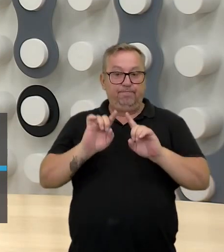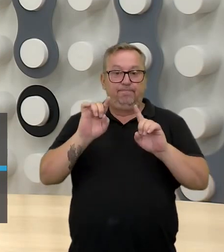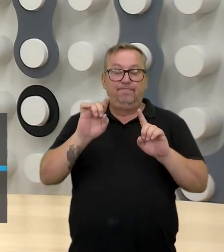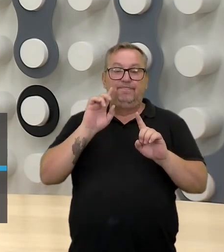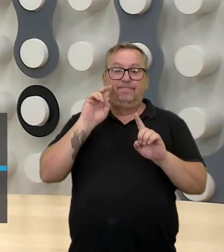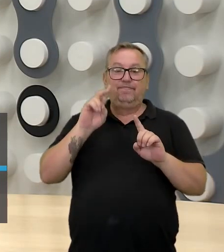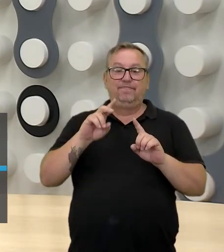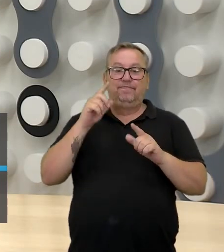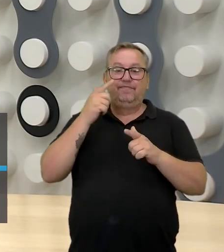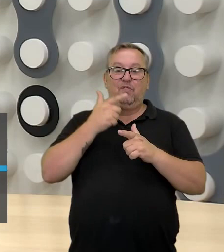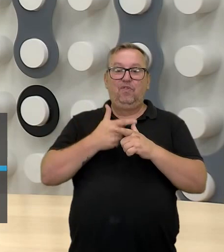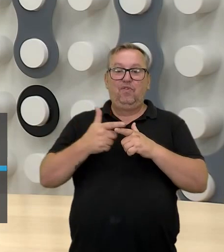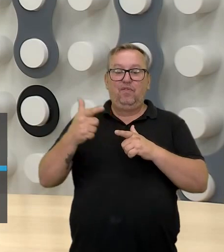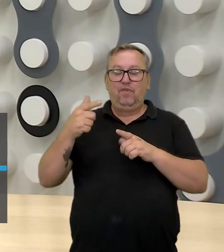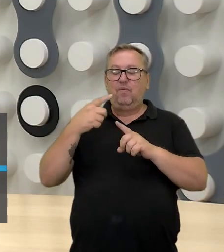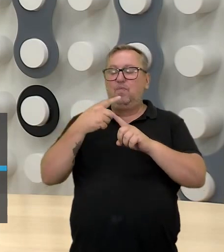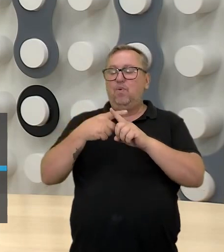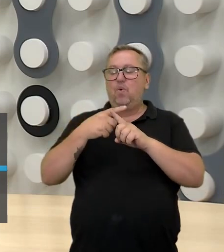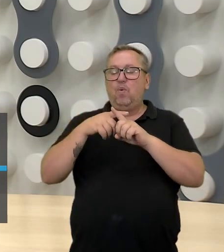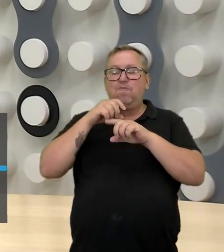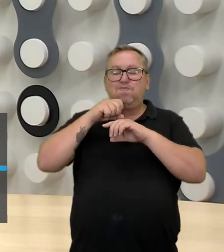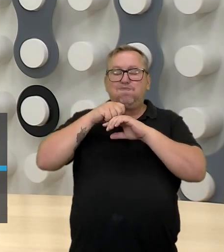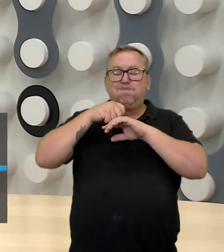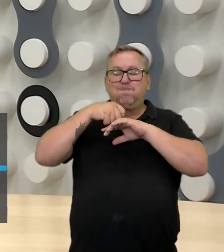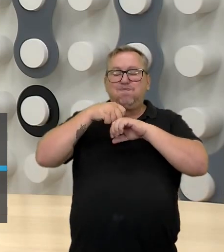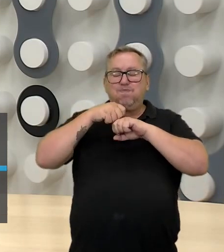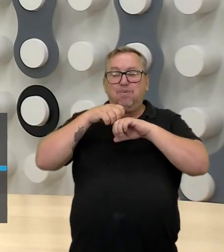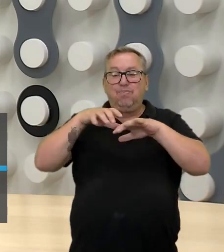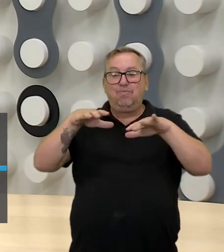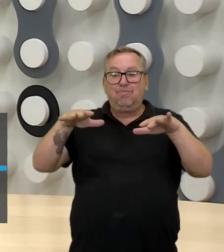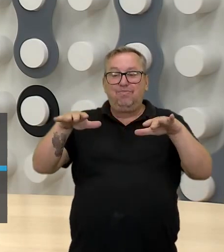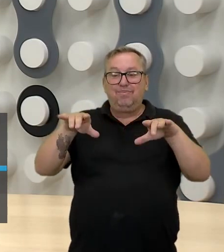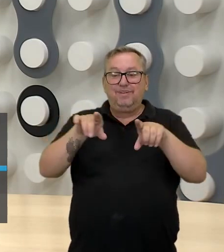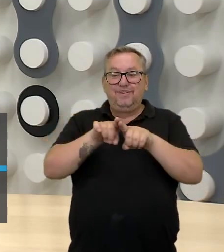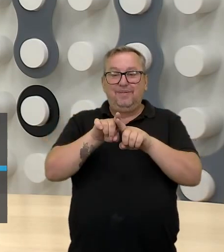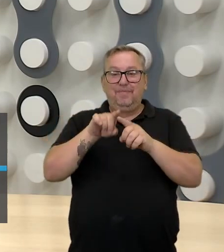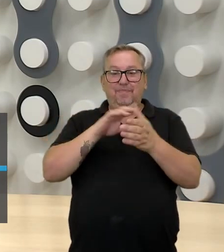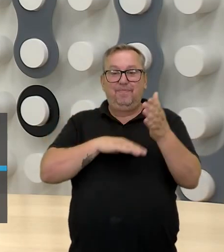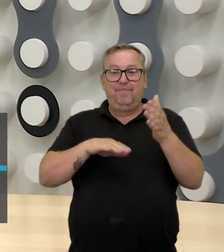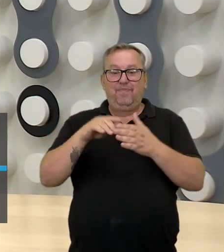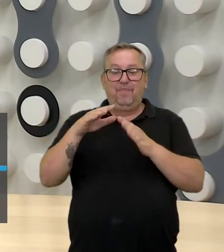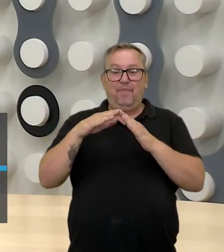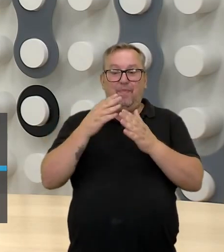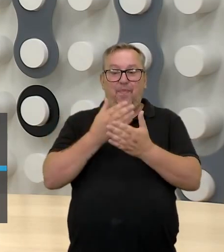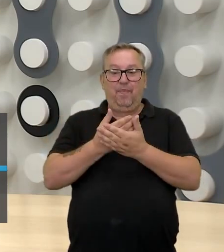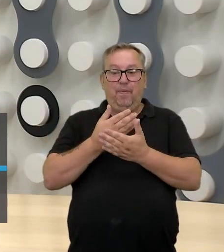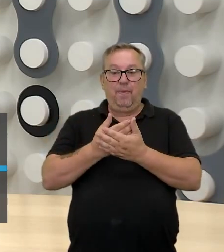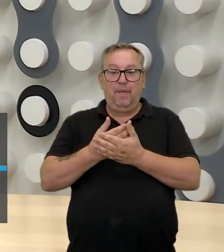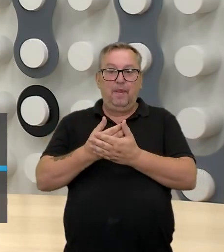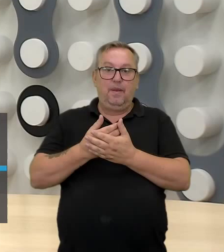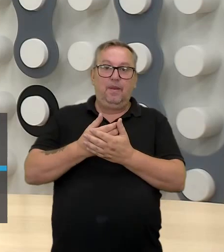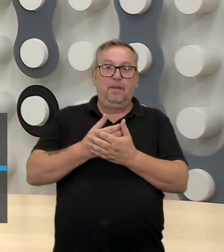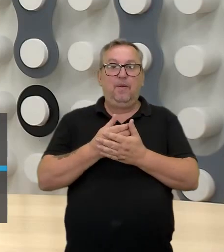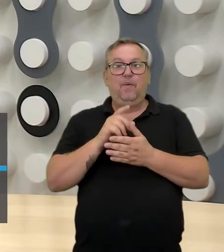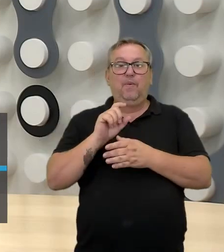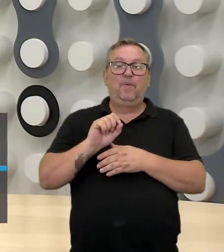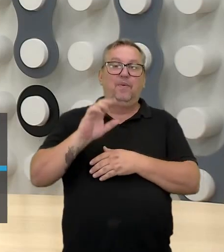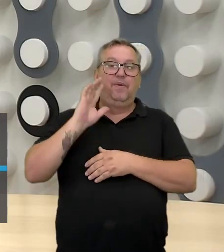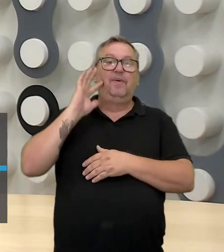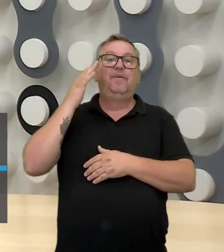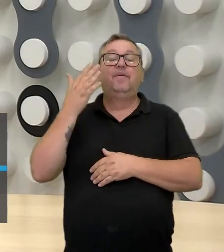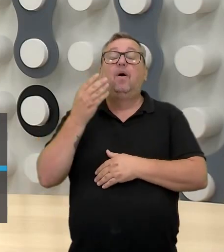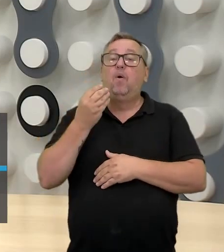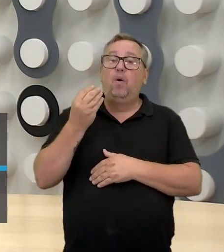né, multiplica essa informação, fala para o pessoal, aí divulga na sua escola, ó. O que acontece? Como que